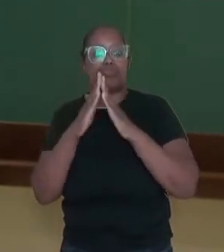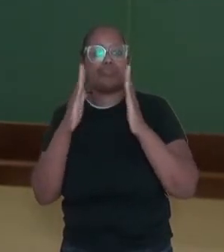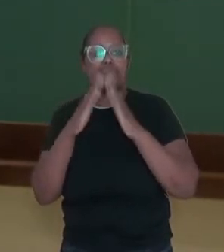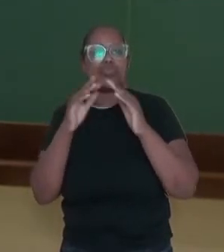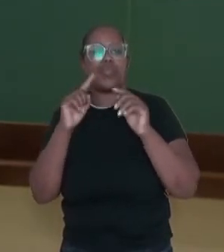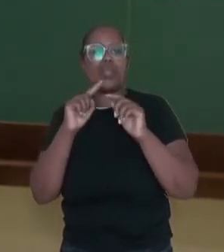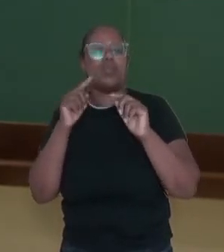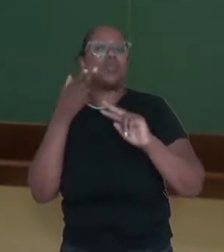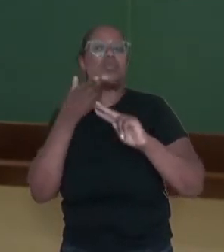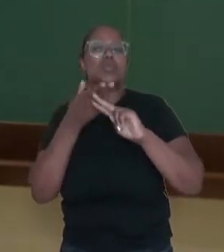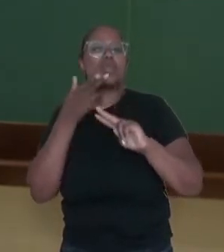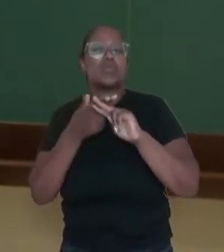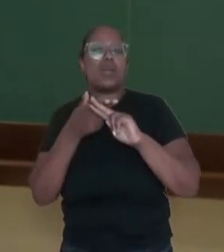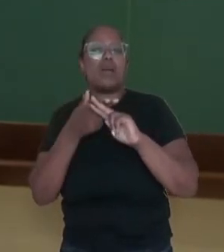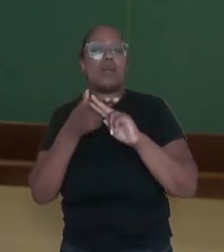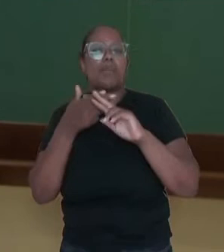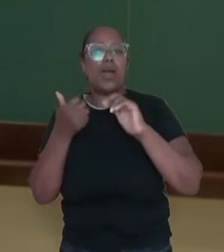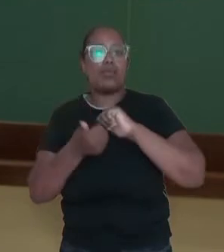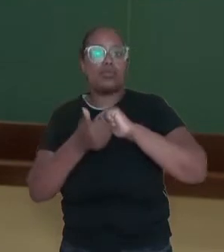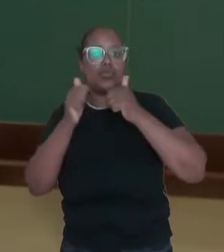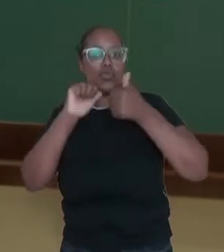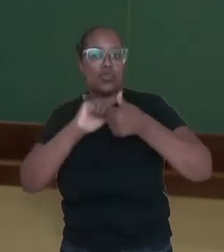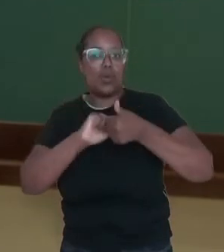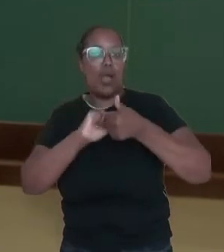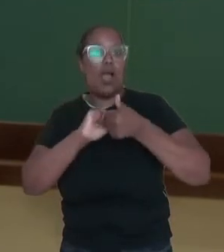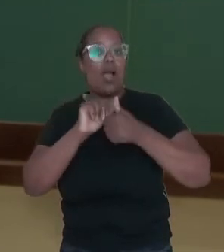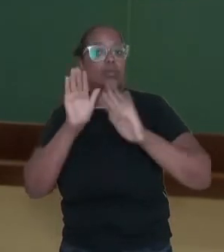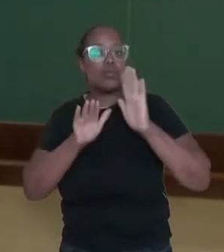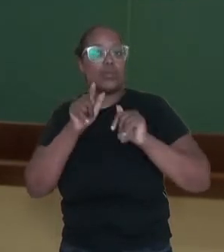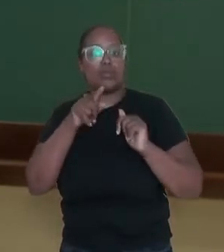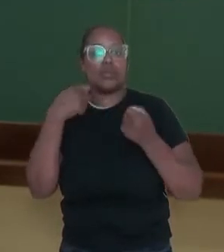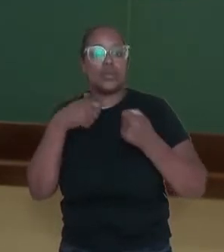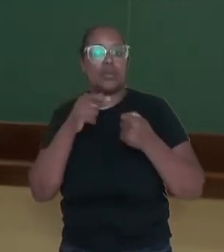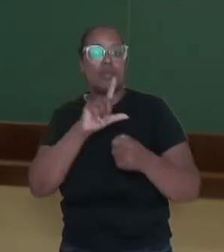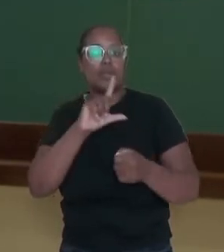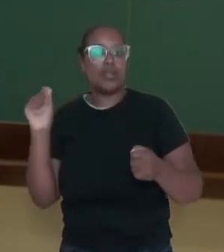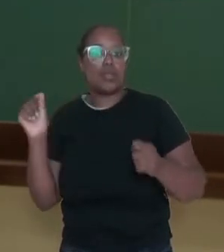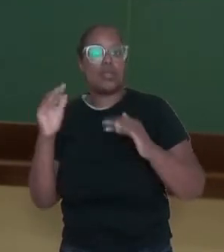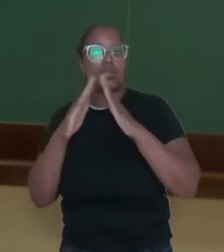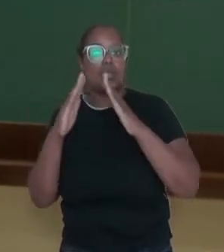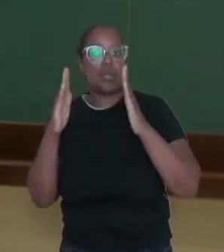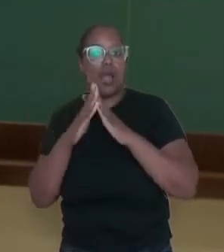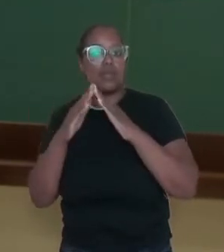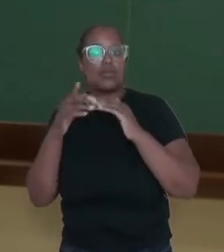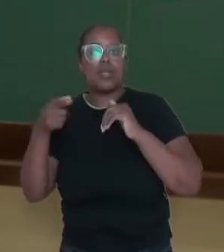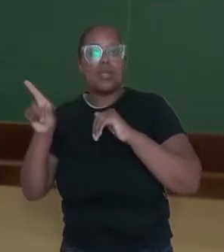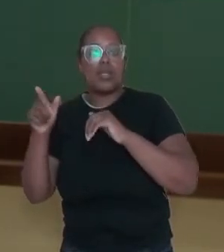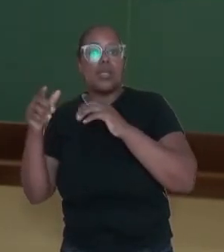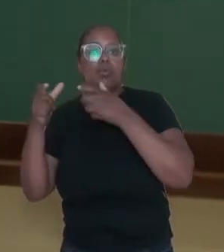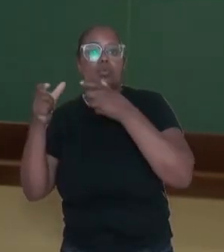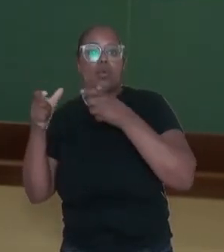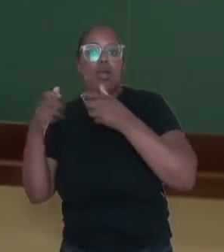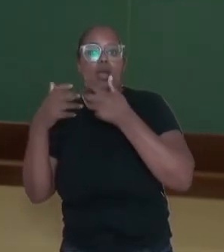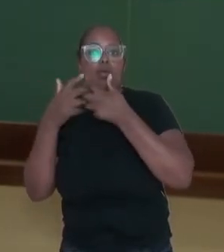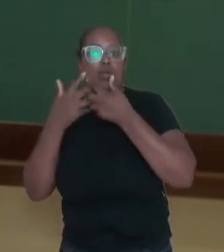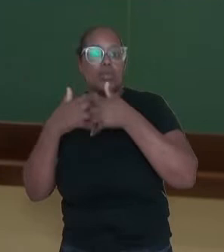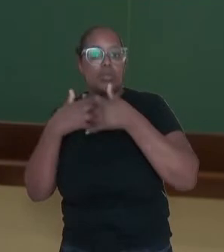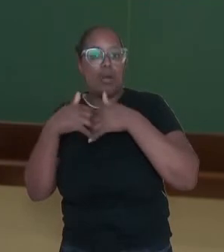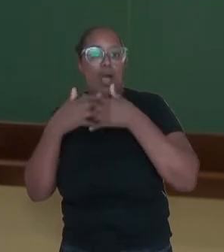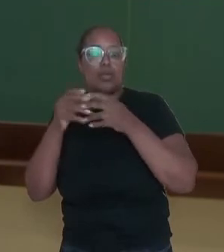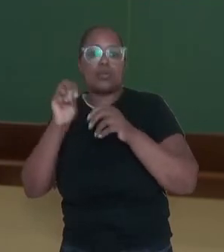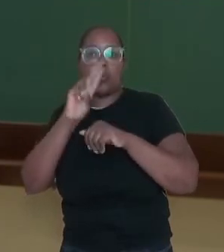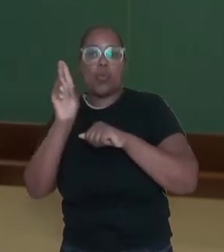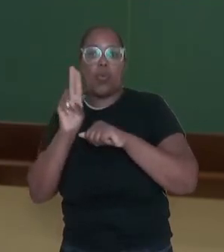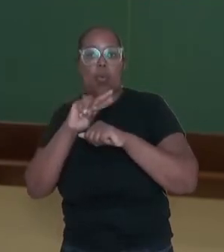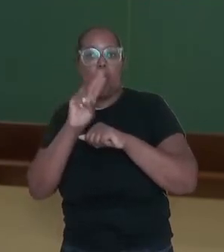único jogo. Então você tinha que sair da sua casa, ir até um local onde tinham essas máquinas. Esse local, né, essa loja